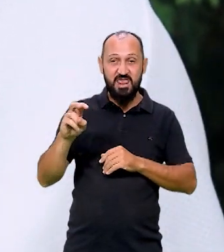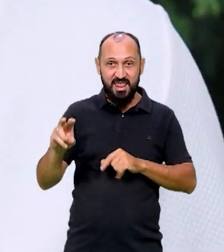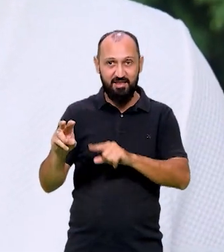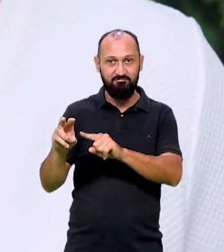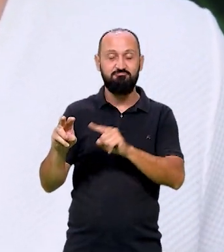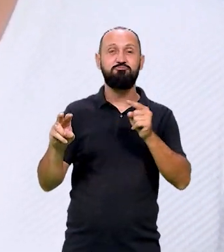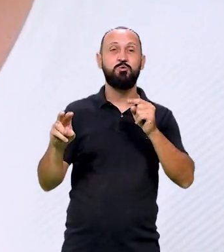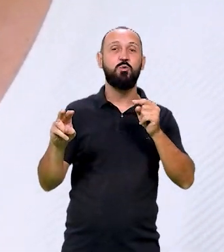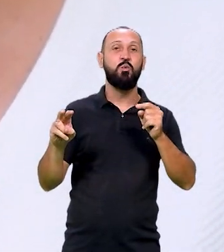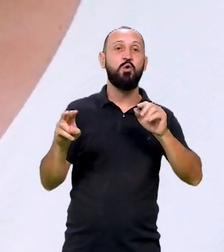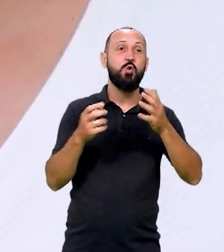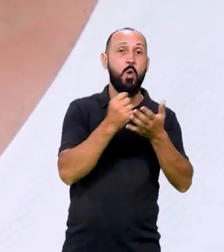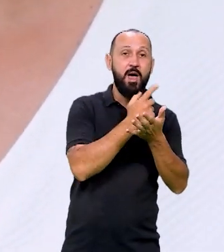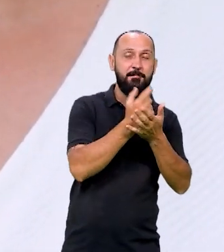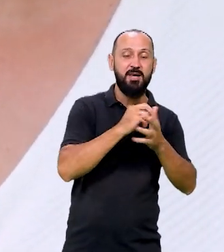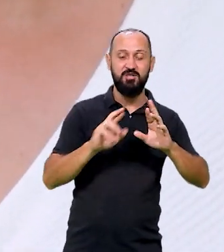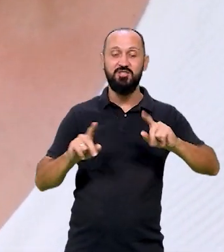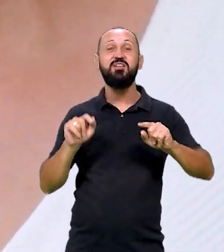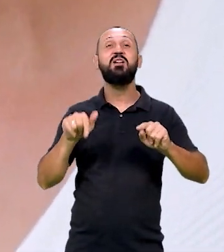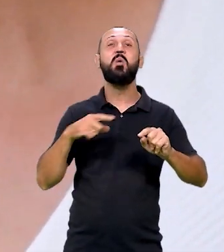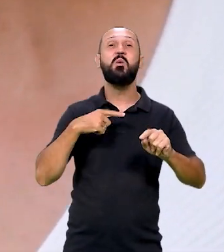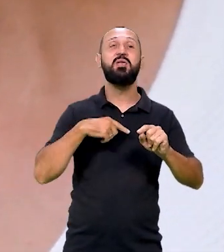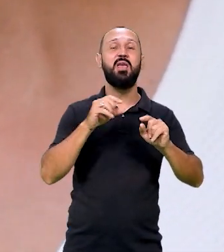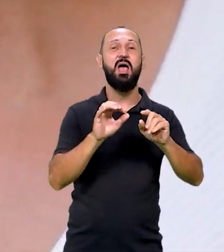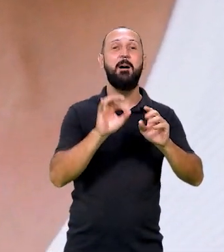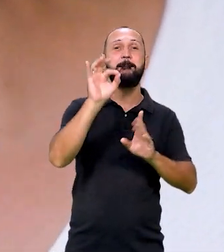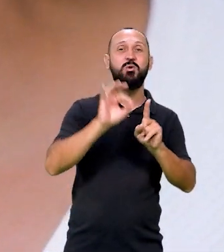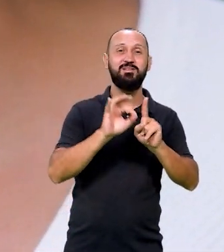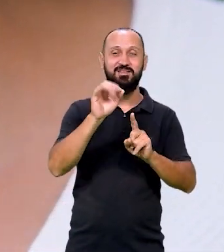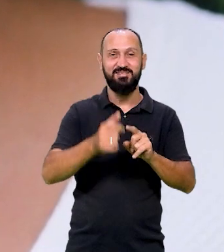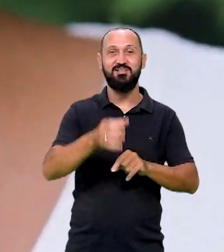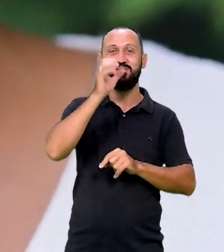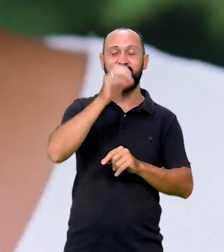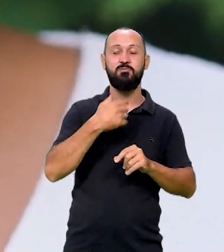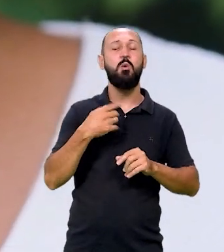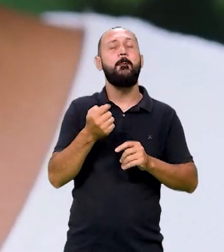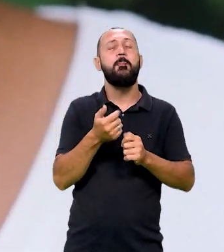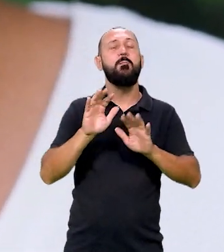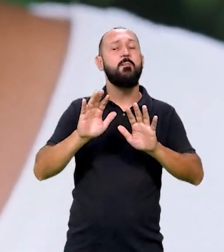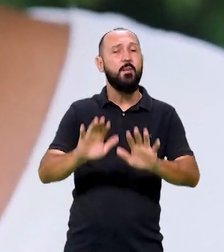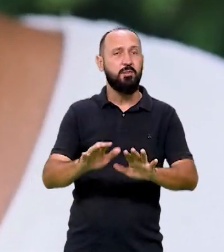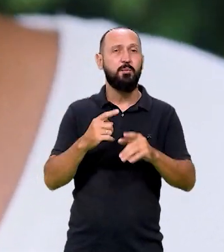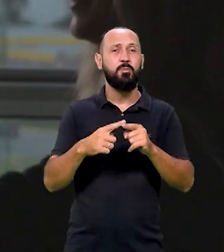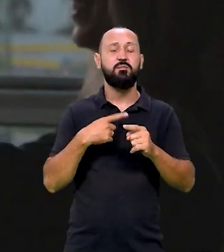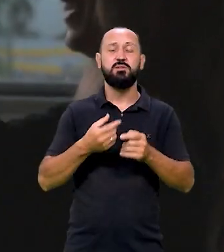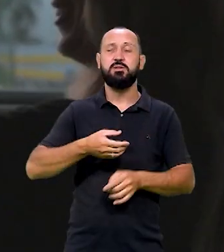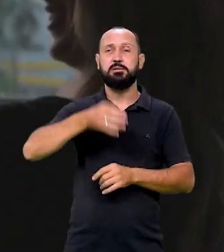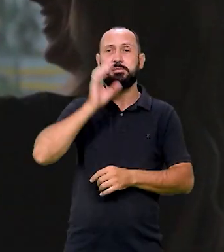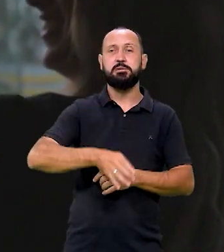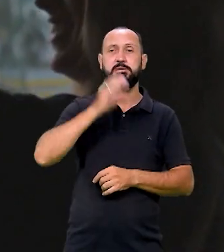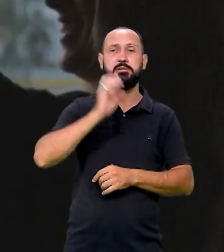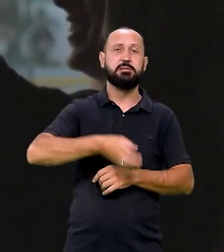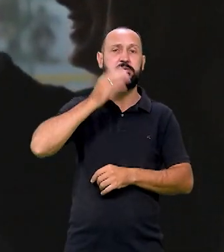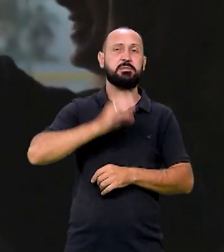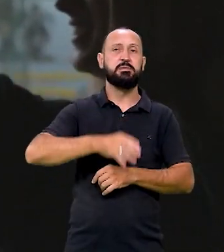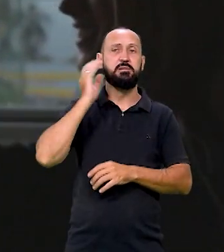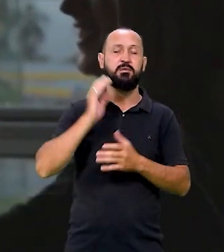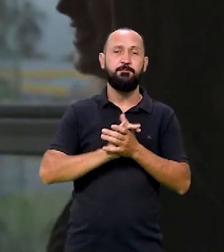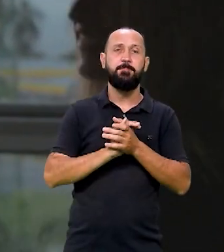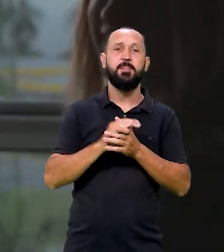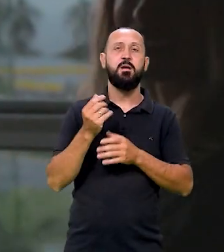para o remédio é a dose, eu sempre falo isso. Claro que quanto menos você puder ingerir, melhor é, porque você vai estar ingerindo